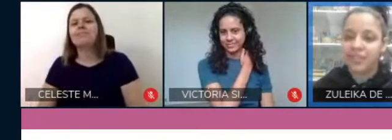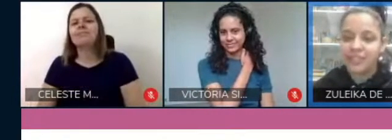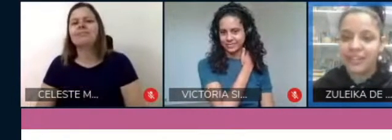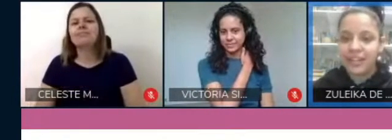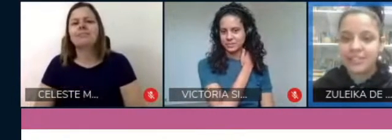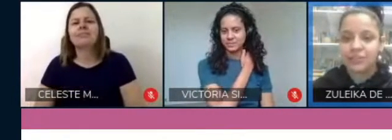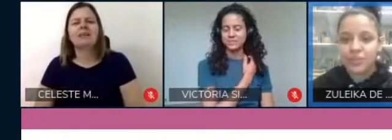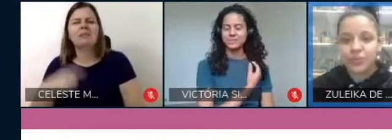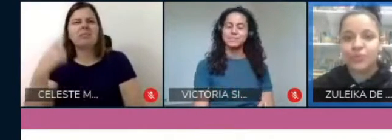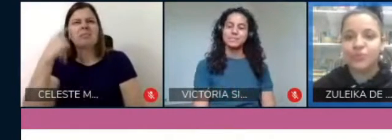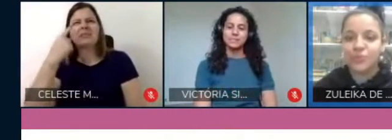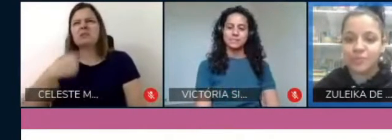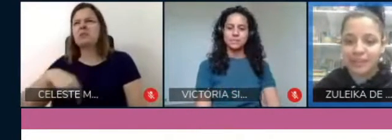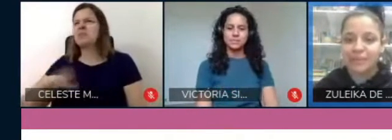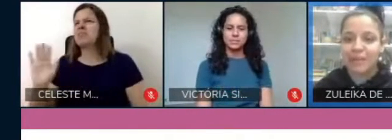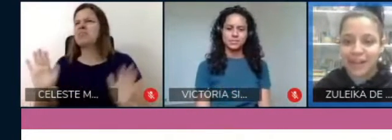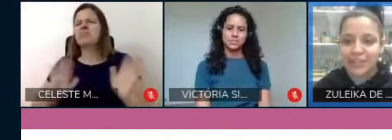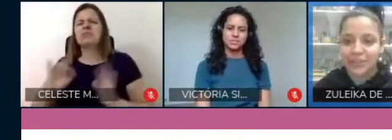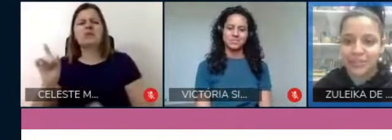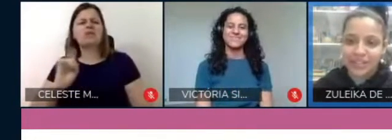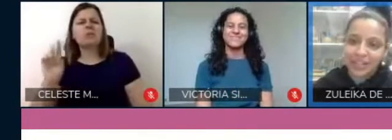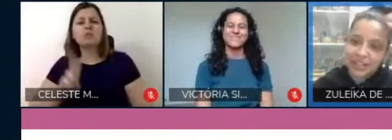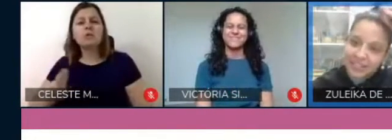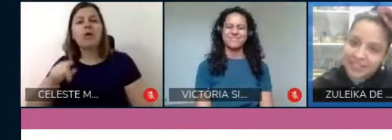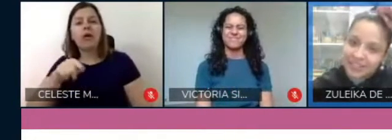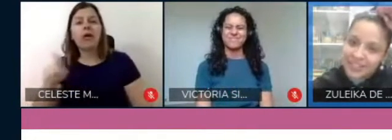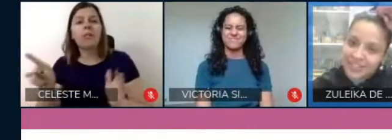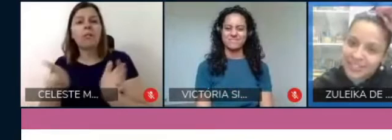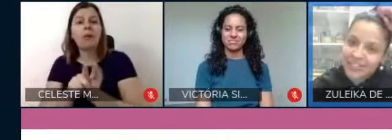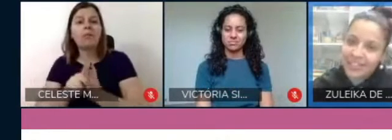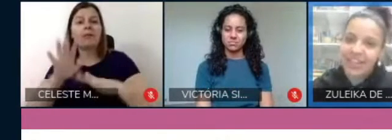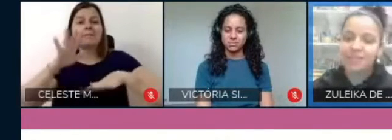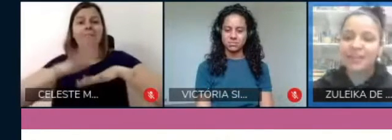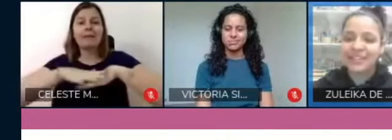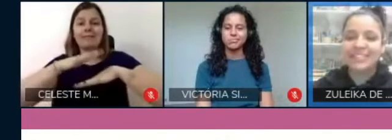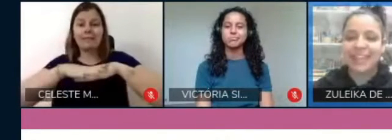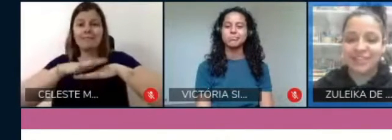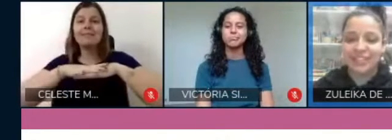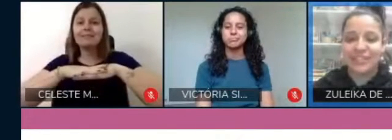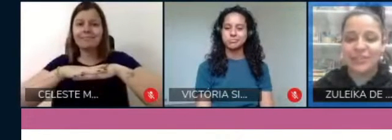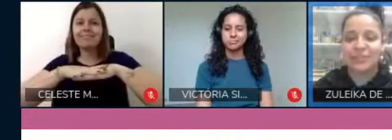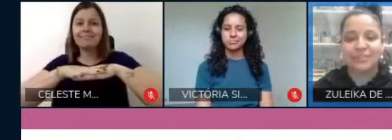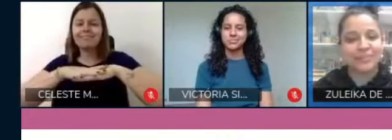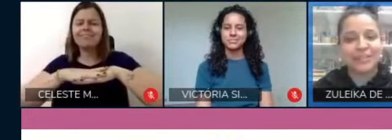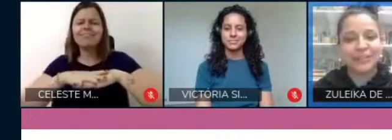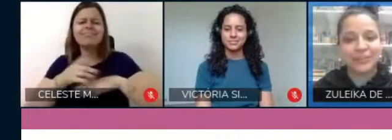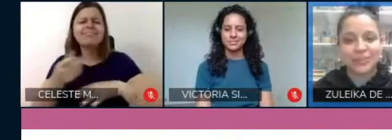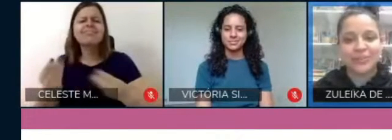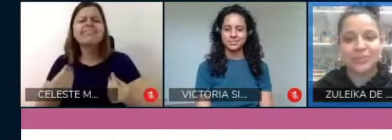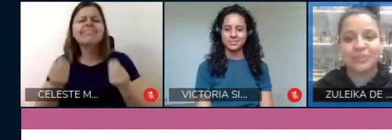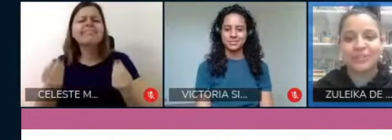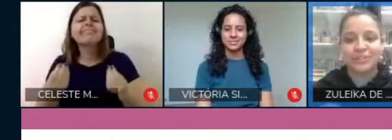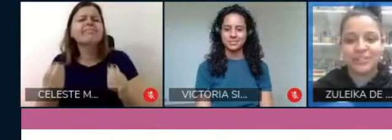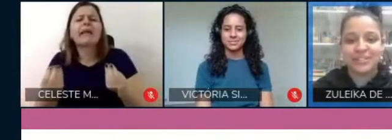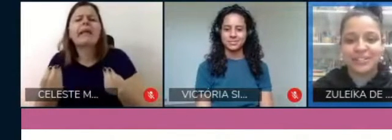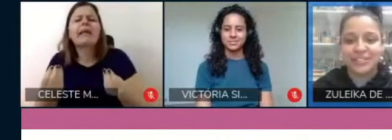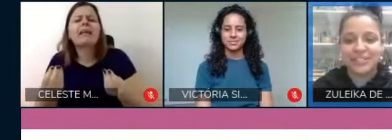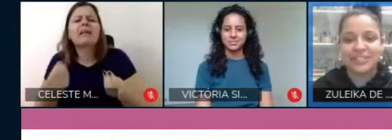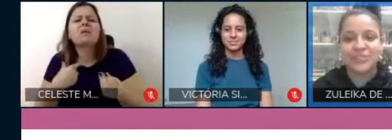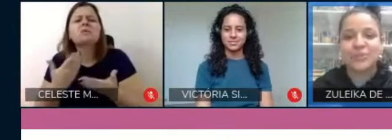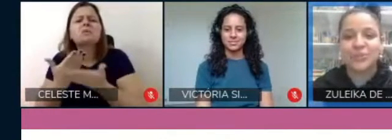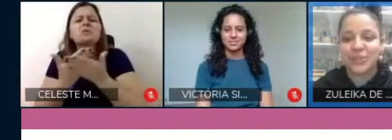ia usar na vida, são os conjuntos matemáticos, né, que você... Para que serve isso? Né? Por que eu estou estudando